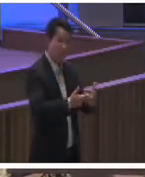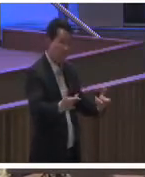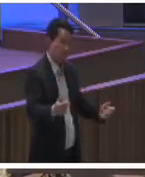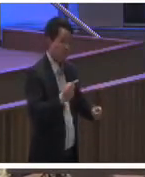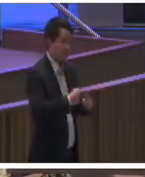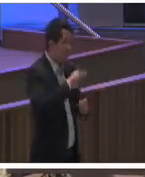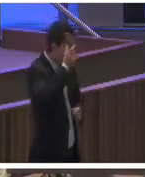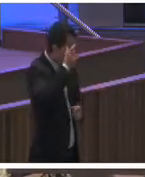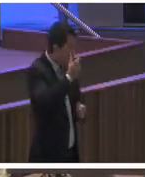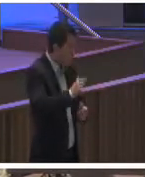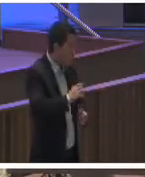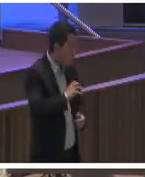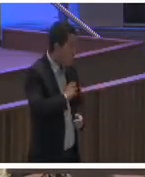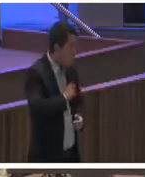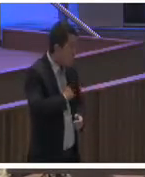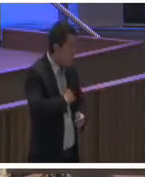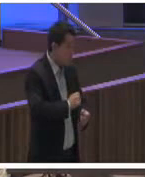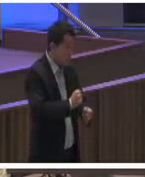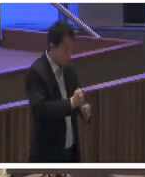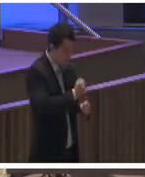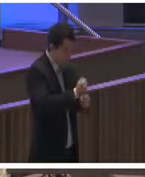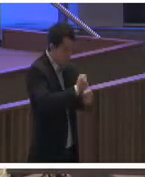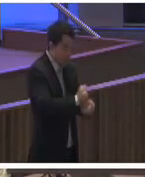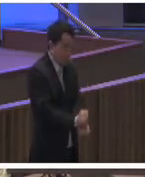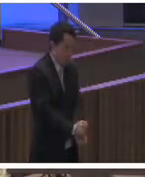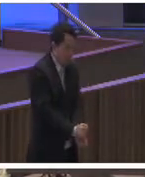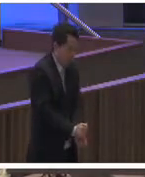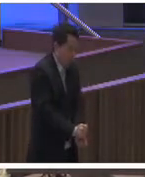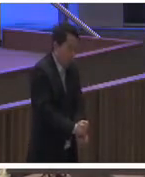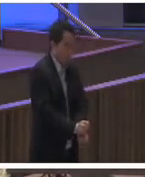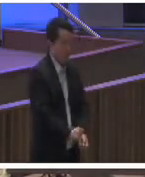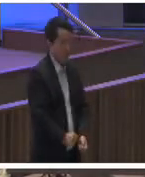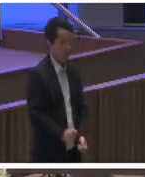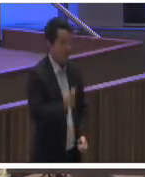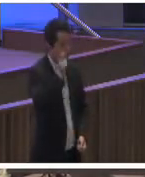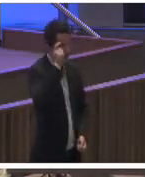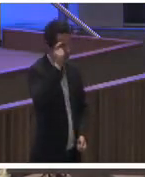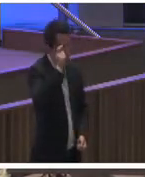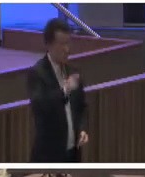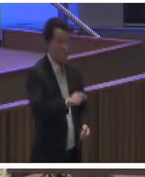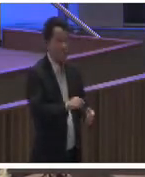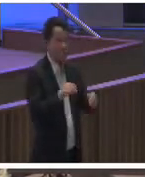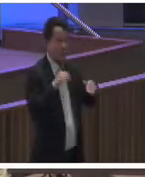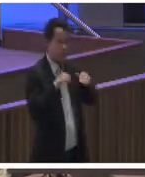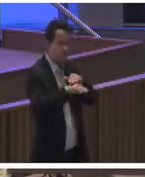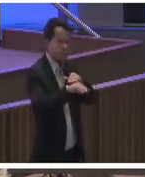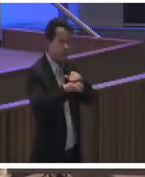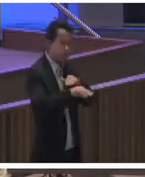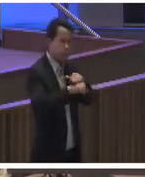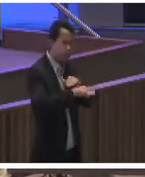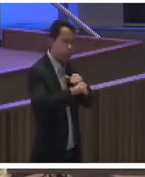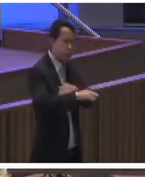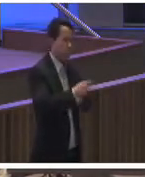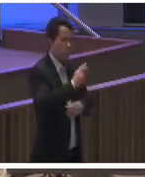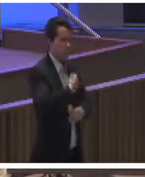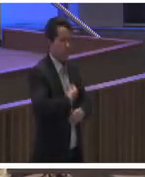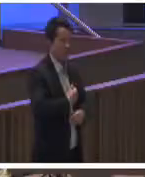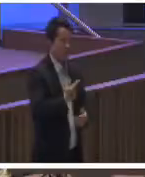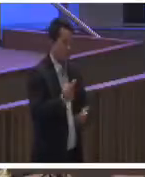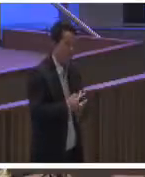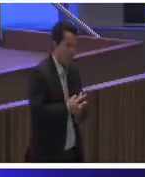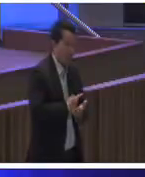essas fortalezas. Ele vai lá entulhar a nossa vida. A Bíblia diz que não apenas